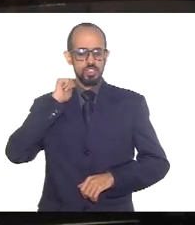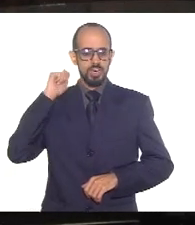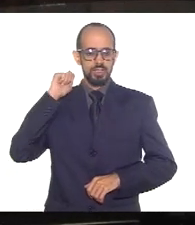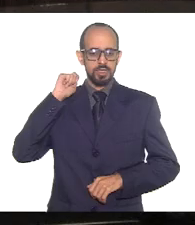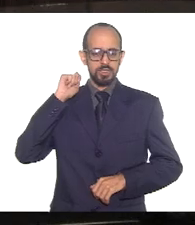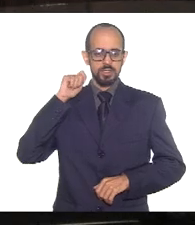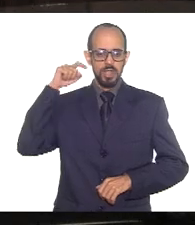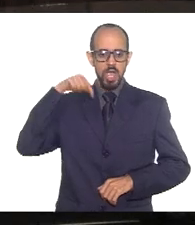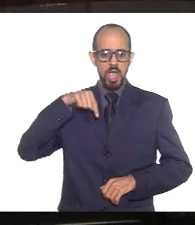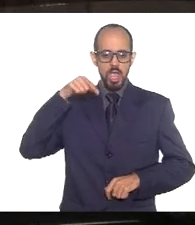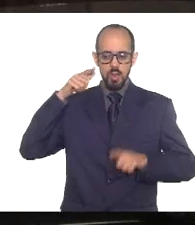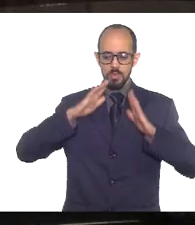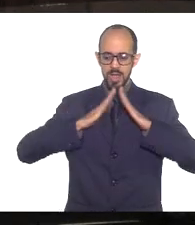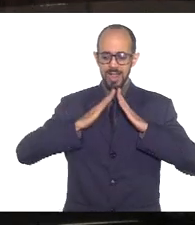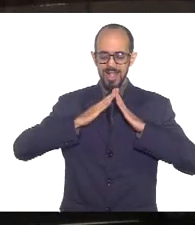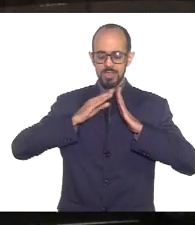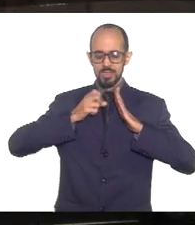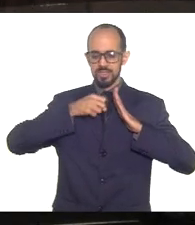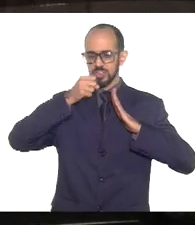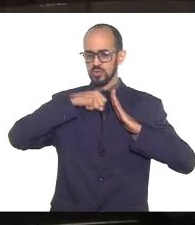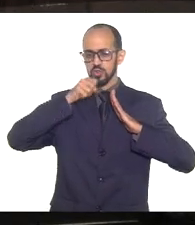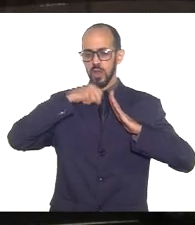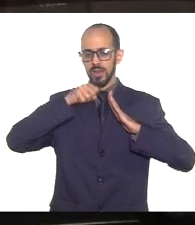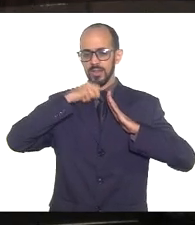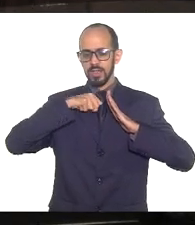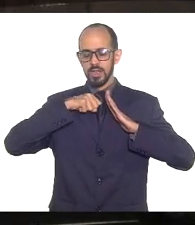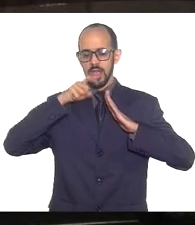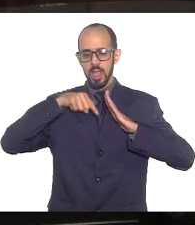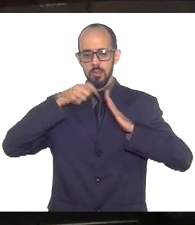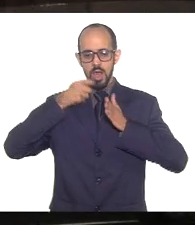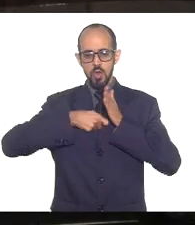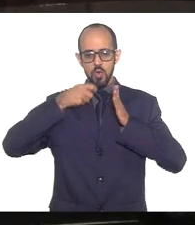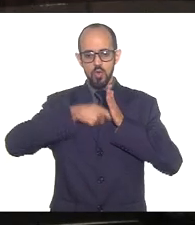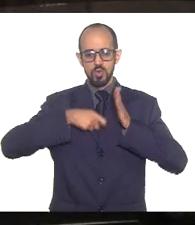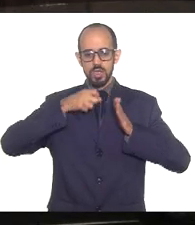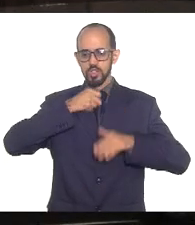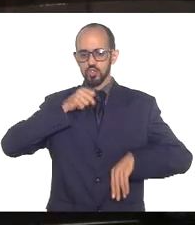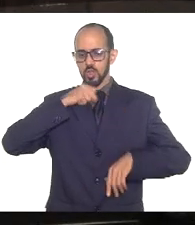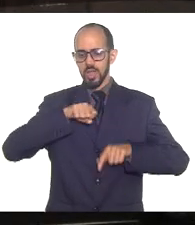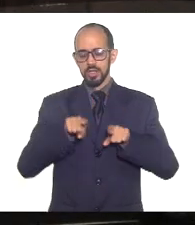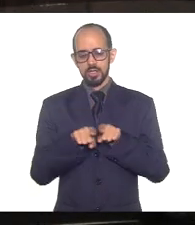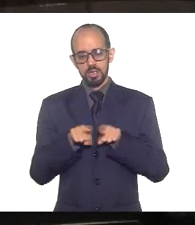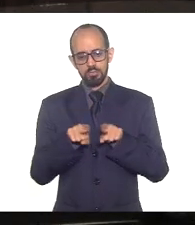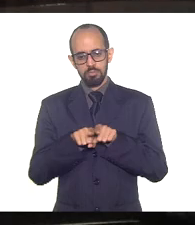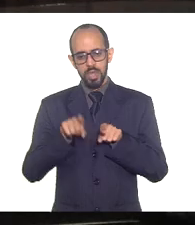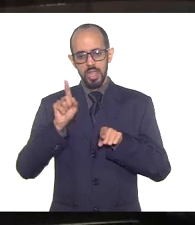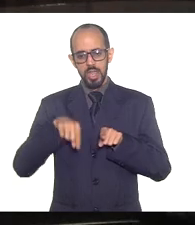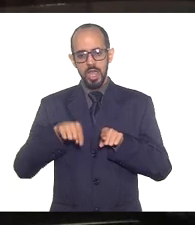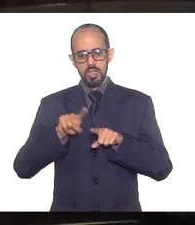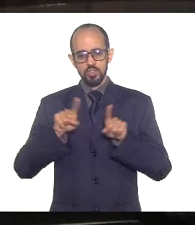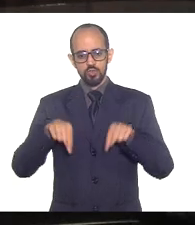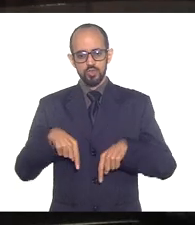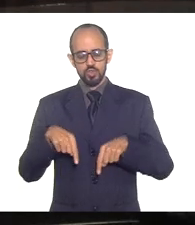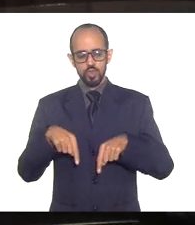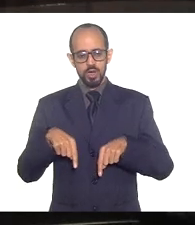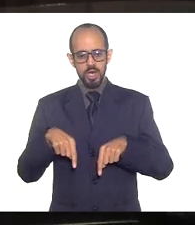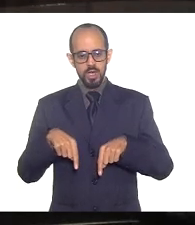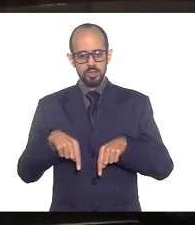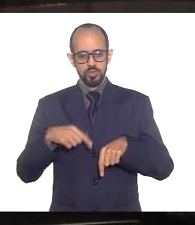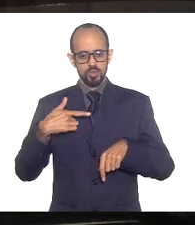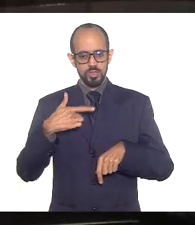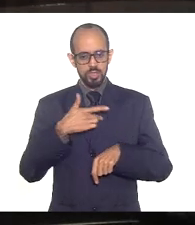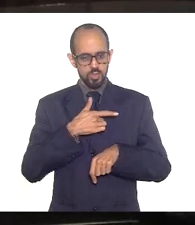histórica mas deu uma luta histórica também a luta se servir torna de servidores